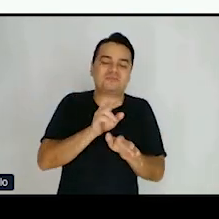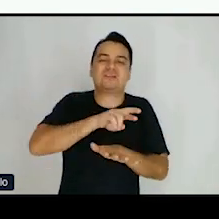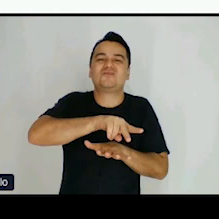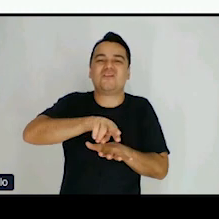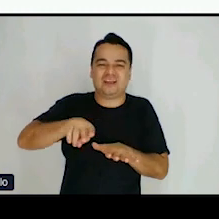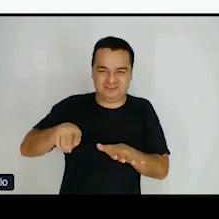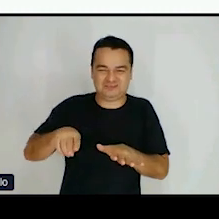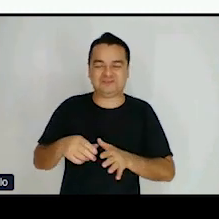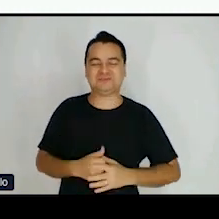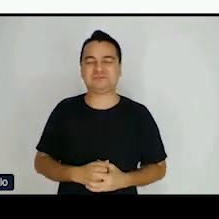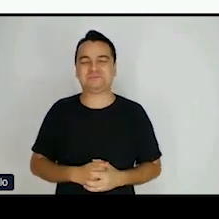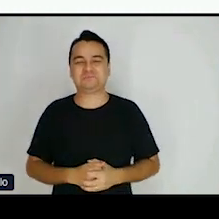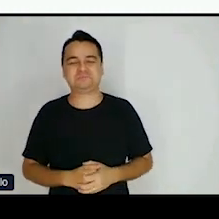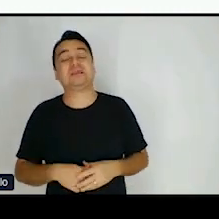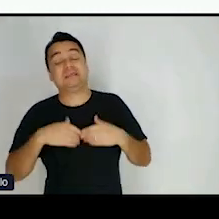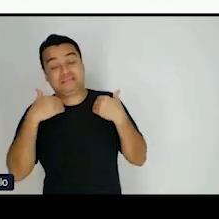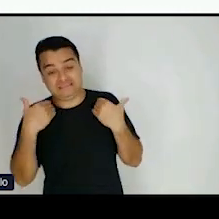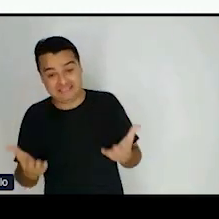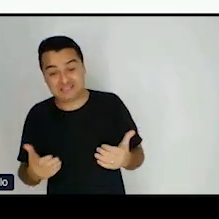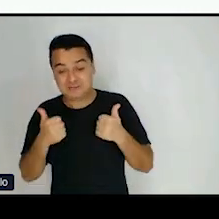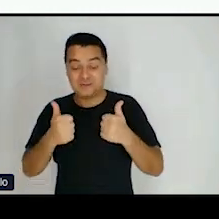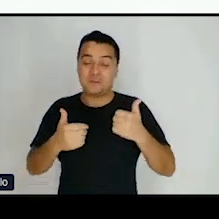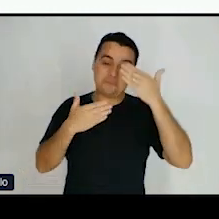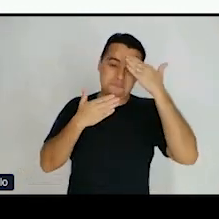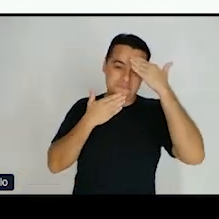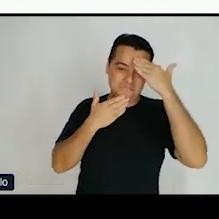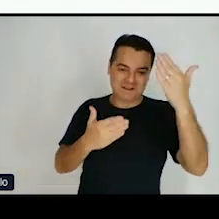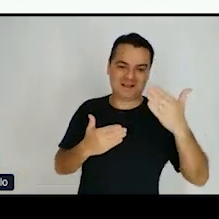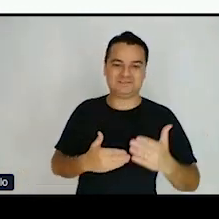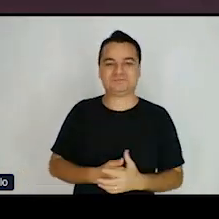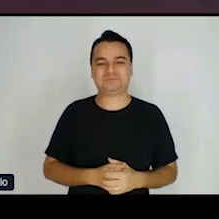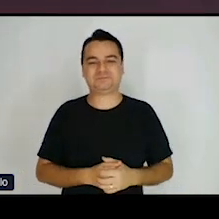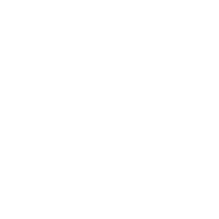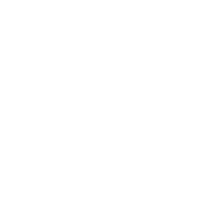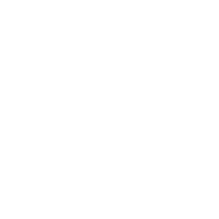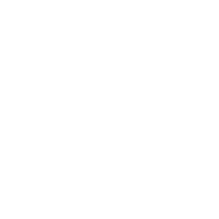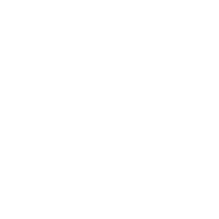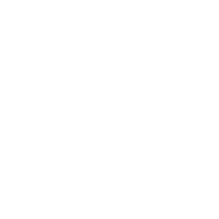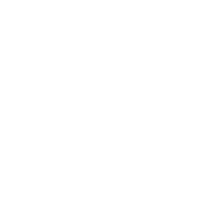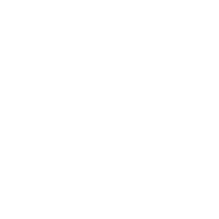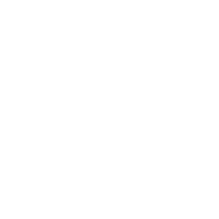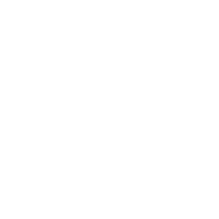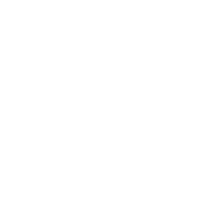É isso, galera. Obrigado. Valeu, gente.